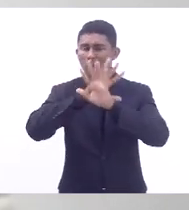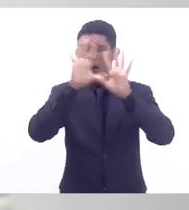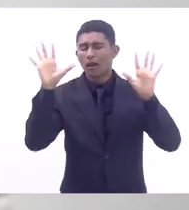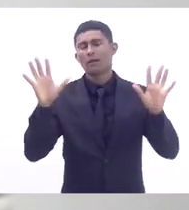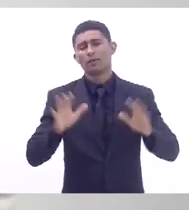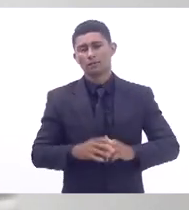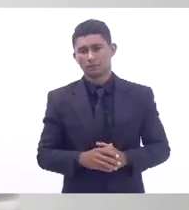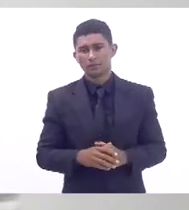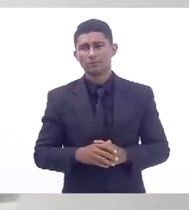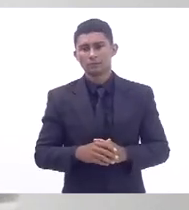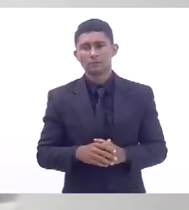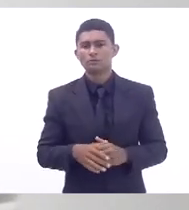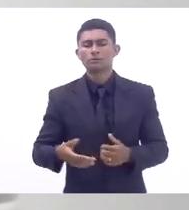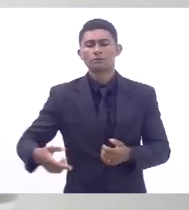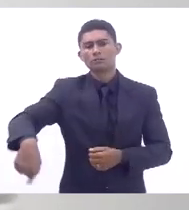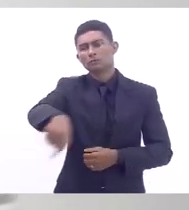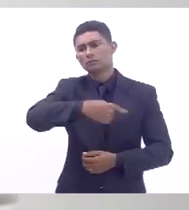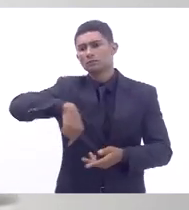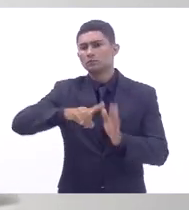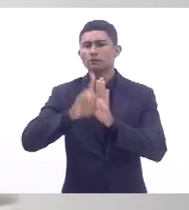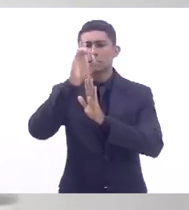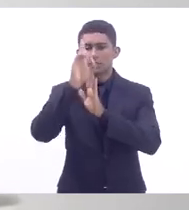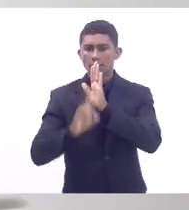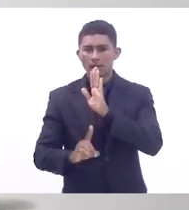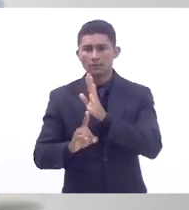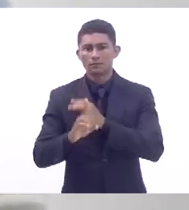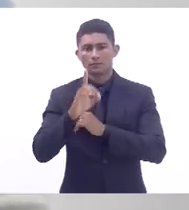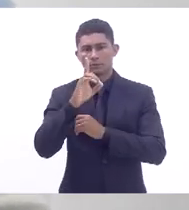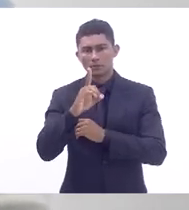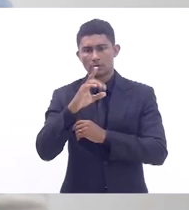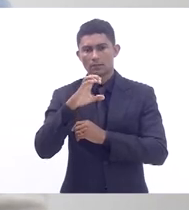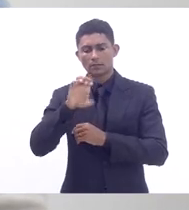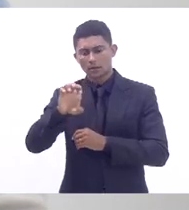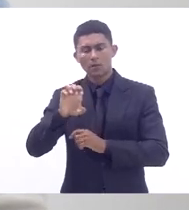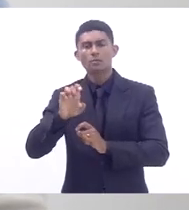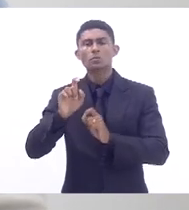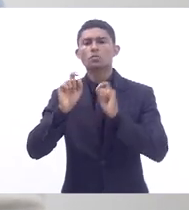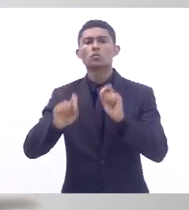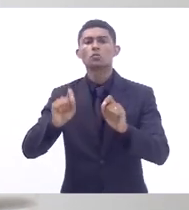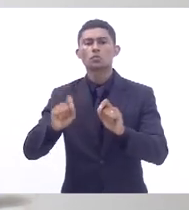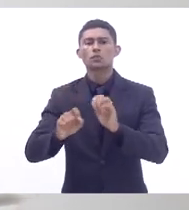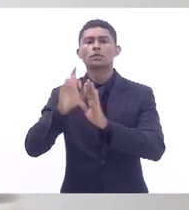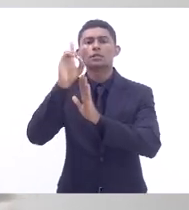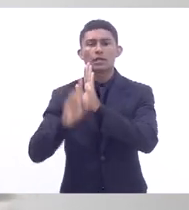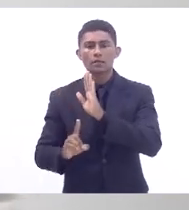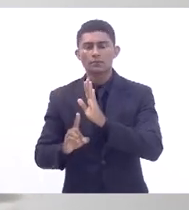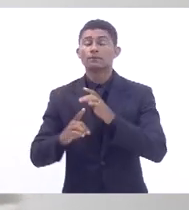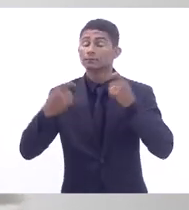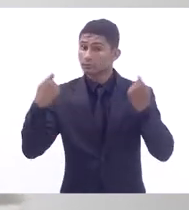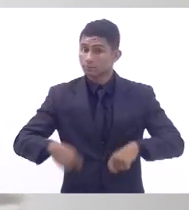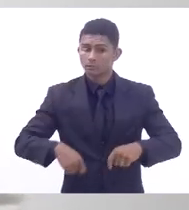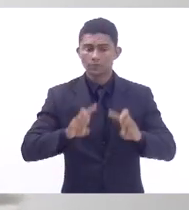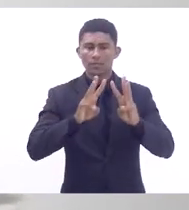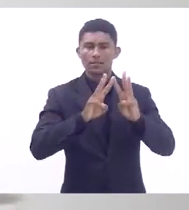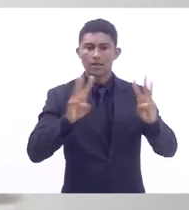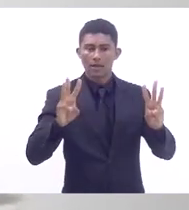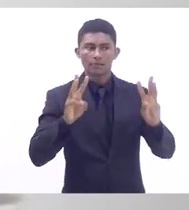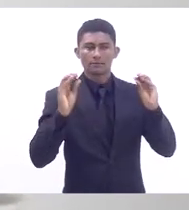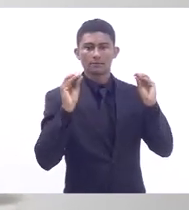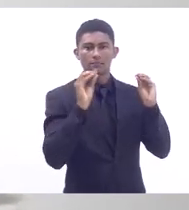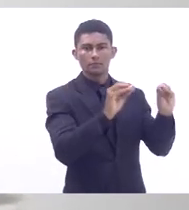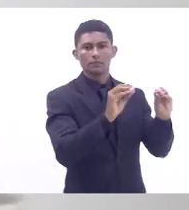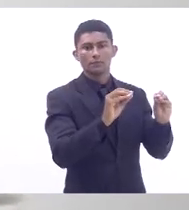Quais são os nossos direitos enquanto membros do descer que seja publicado o estatuto Insight ou no